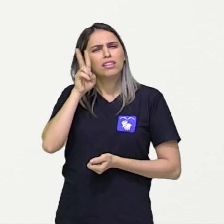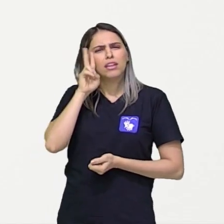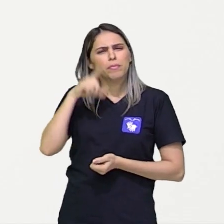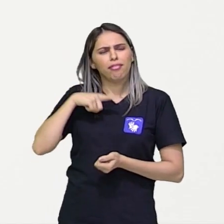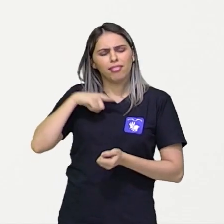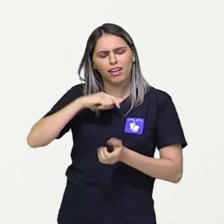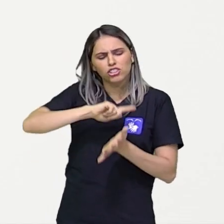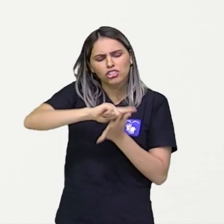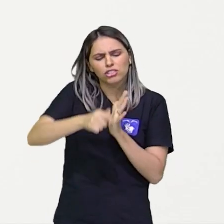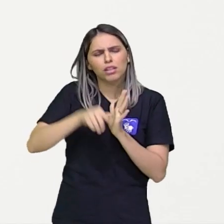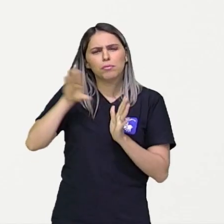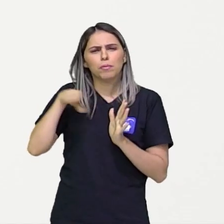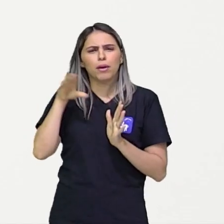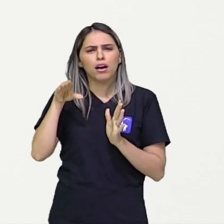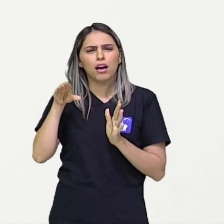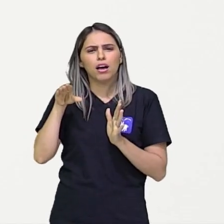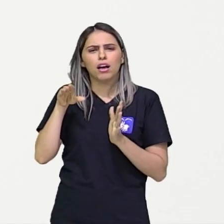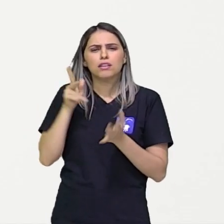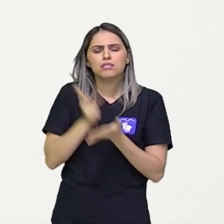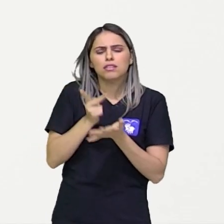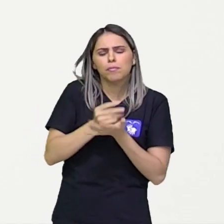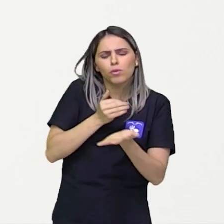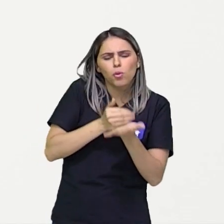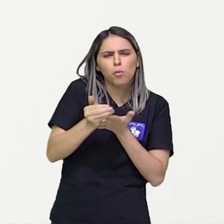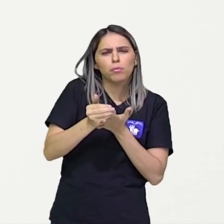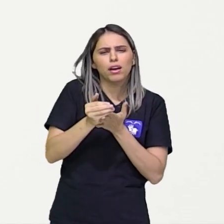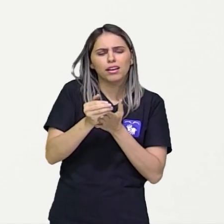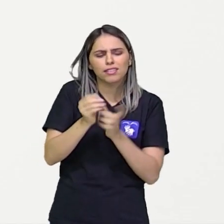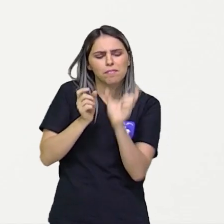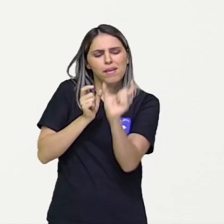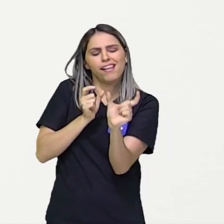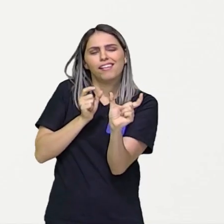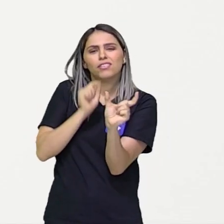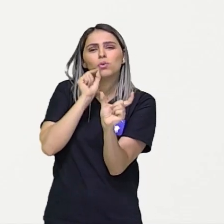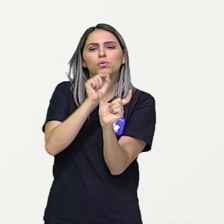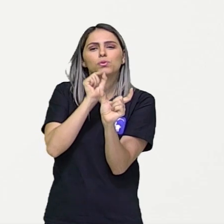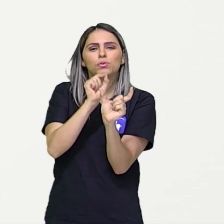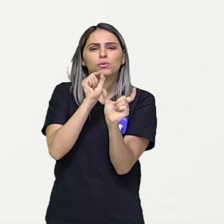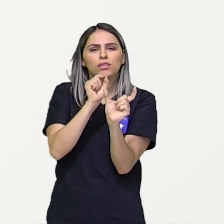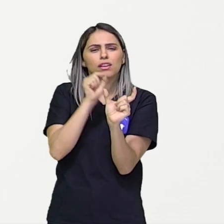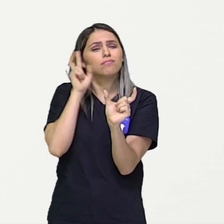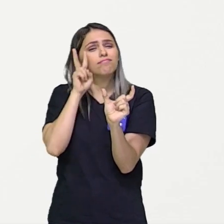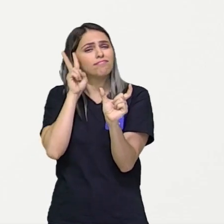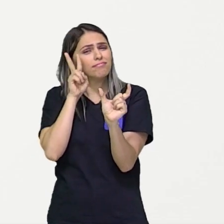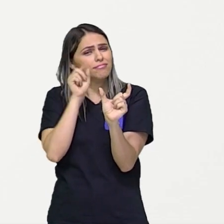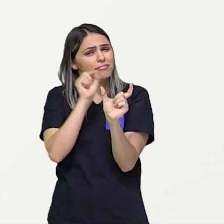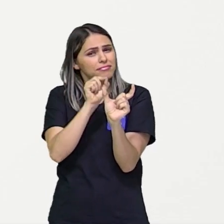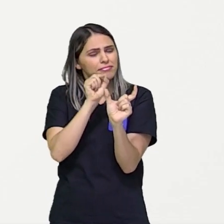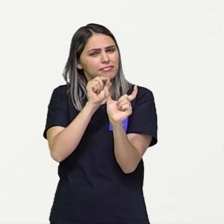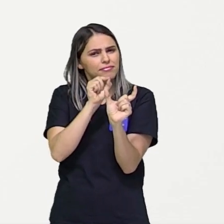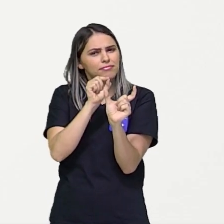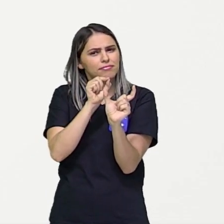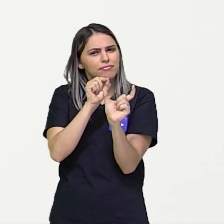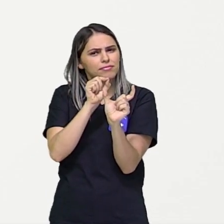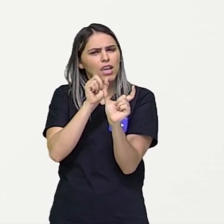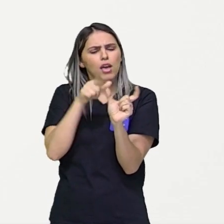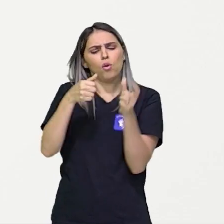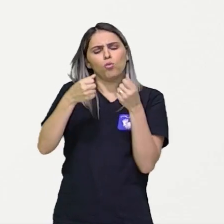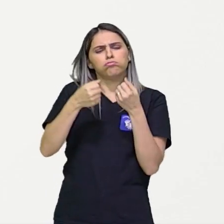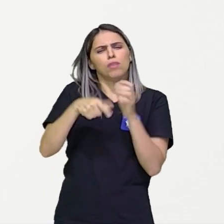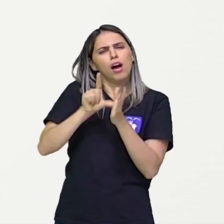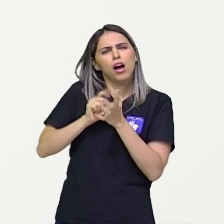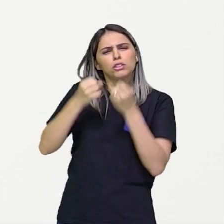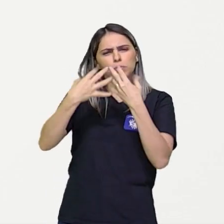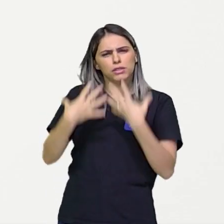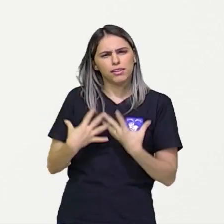gênero oral que eu disse que começa com essa seguinte frase, ó. O que é? Vocês se lembram que eu disse